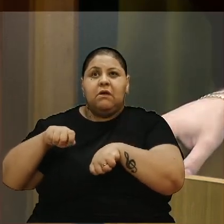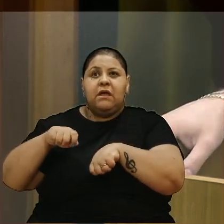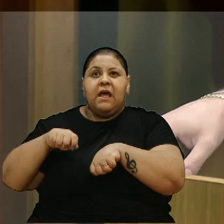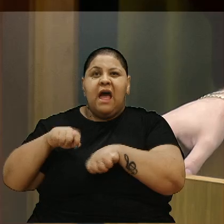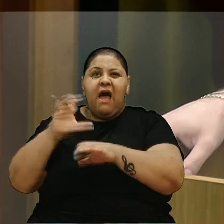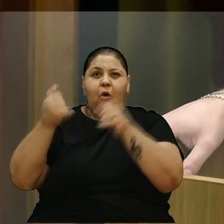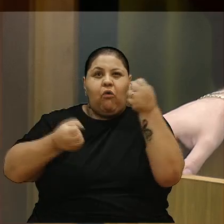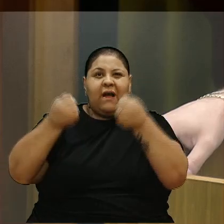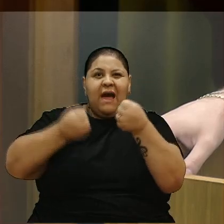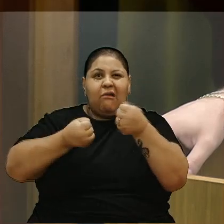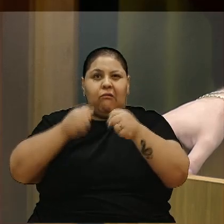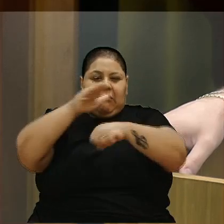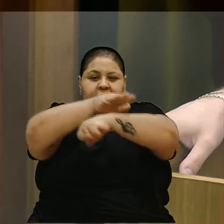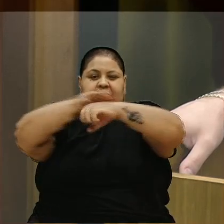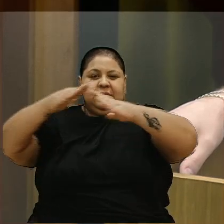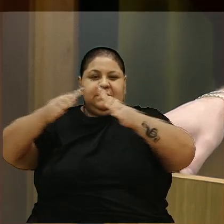sai.